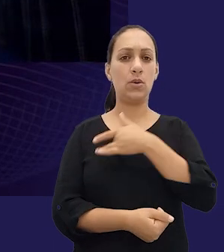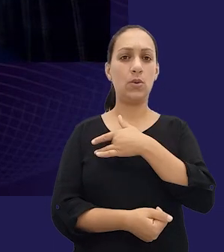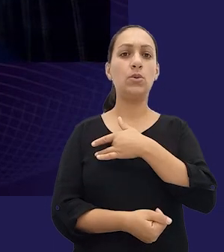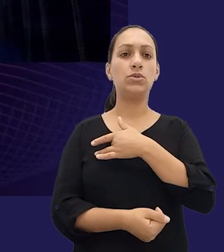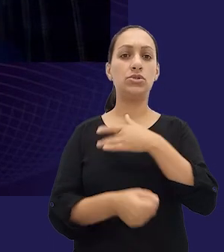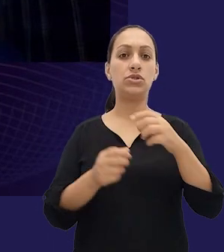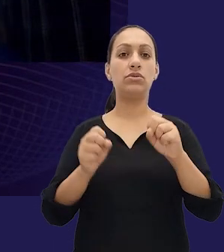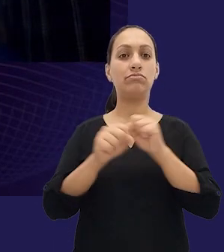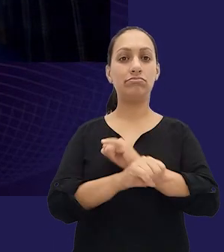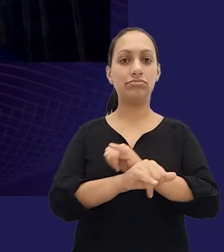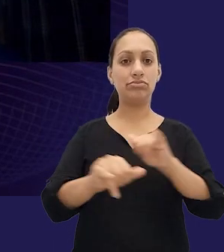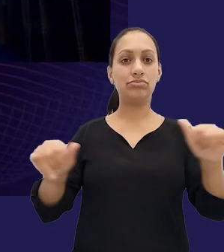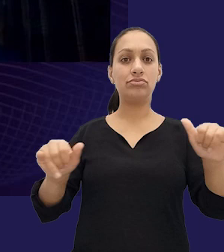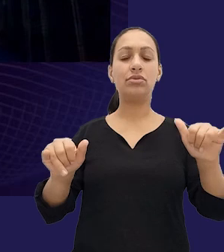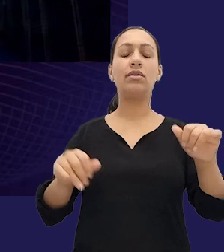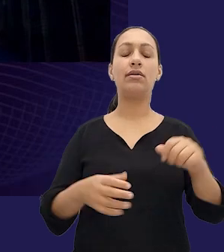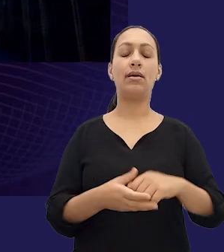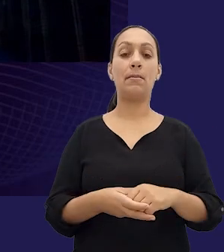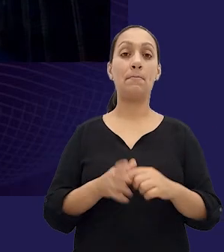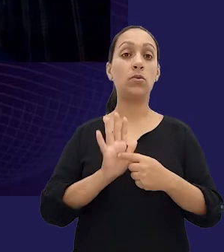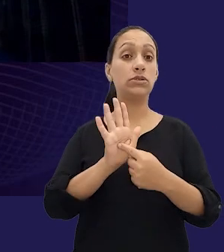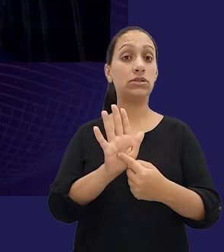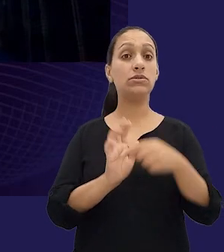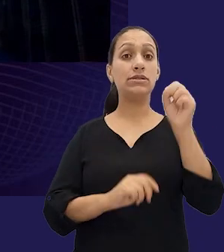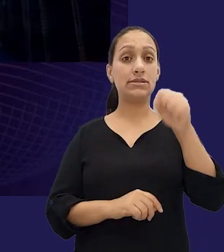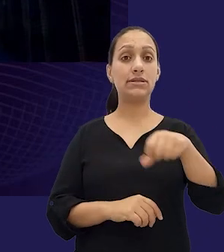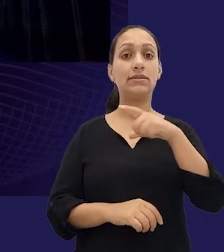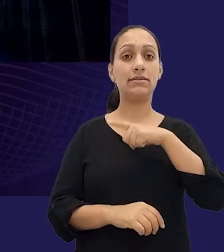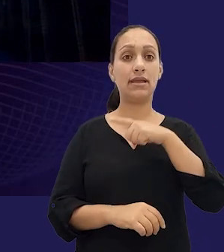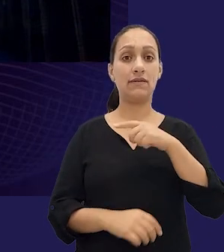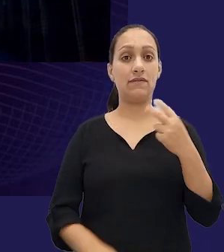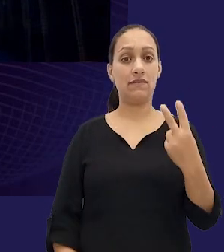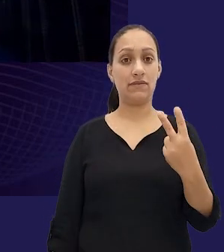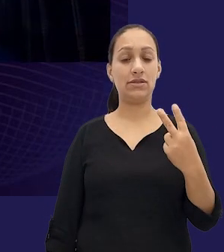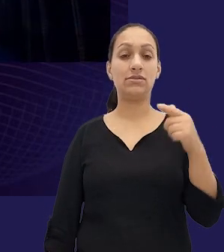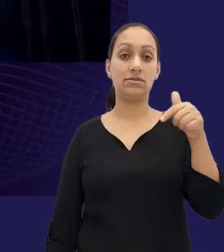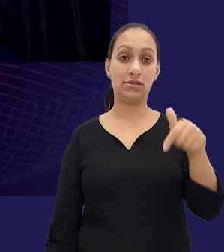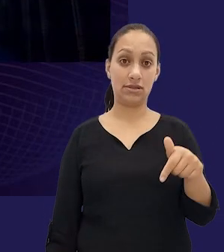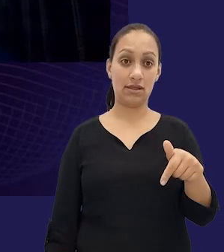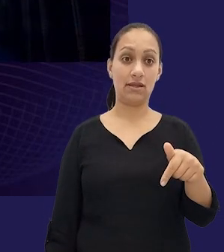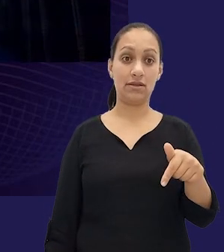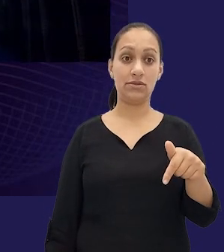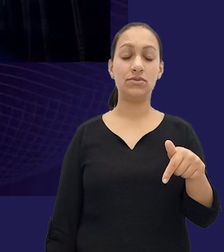emitiu, onde está indicado que sim, que existem 27